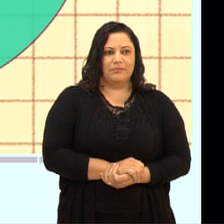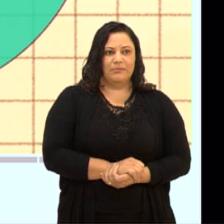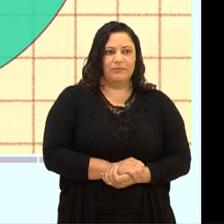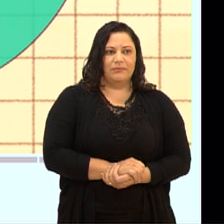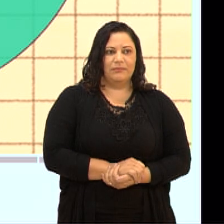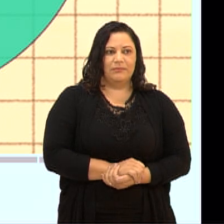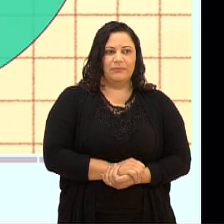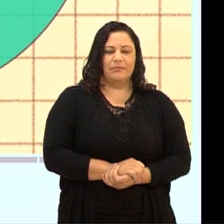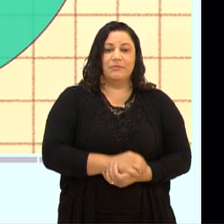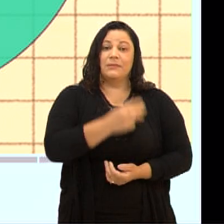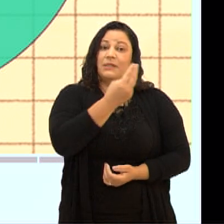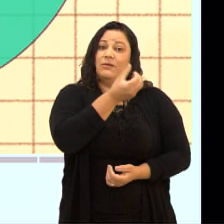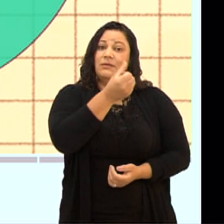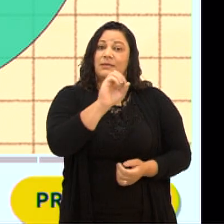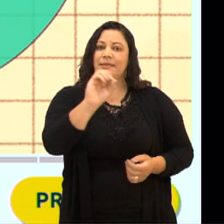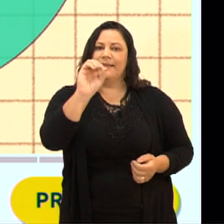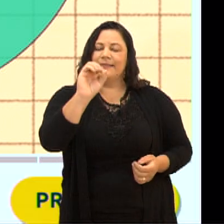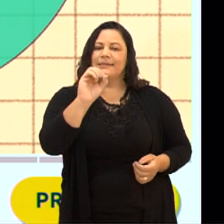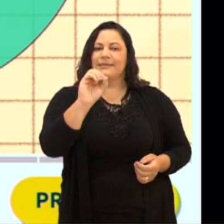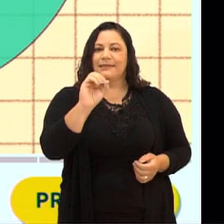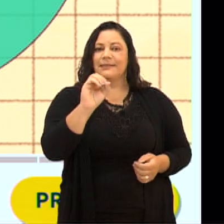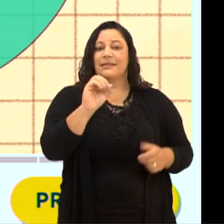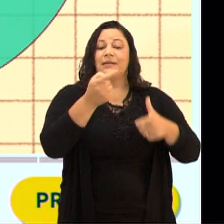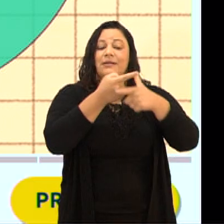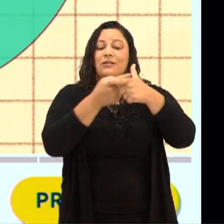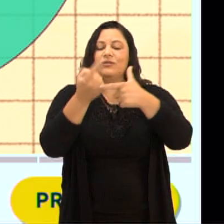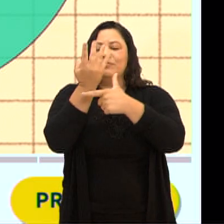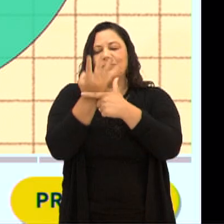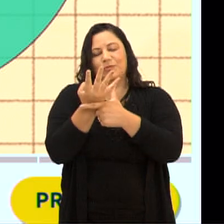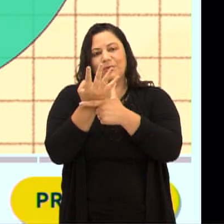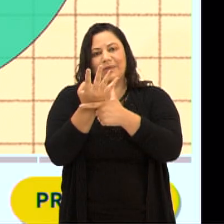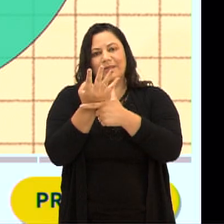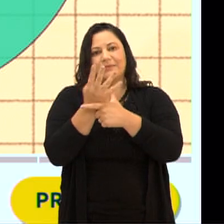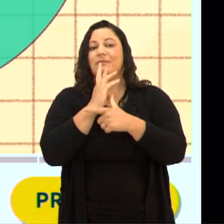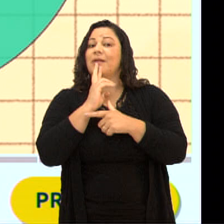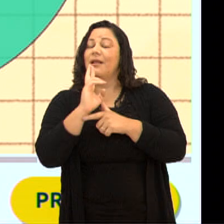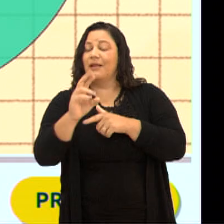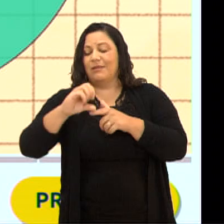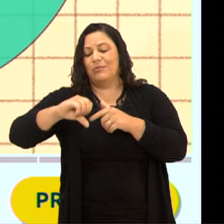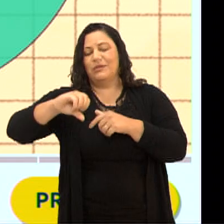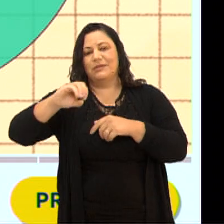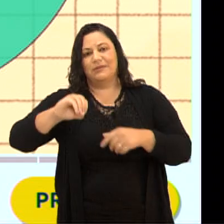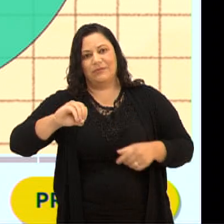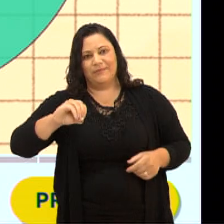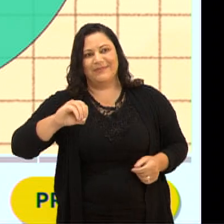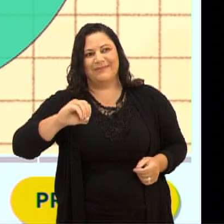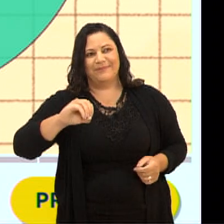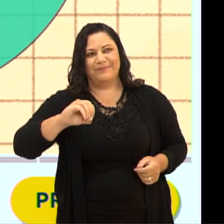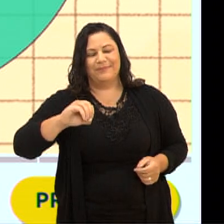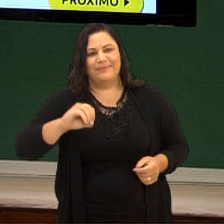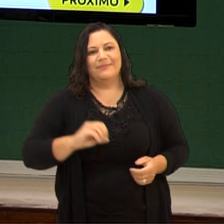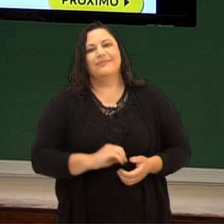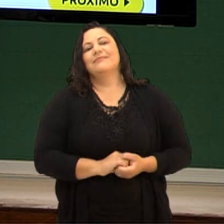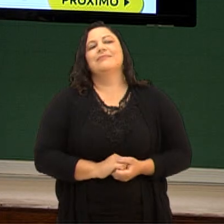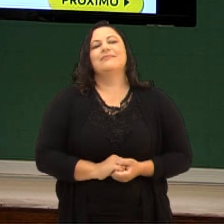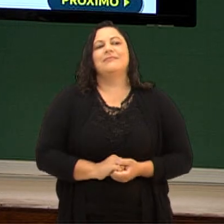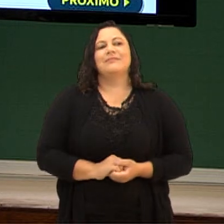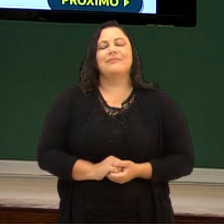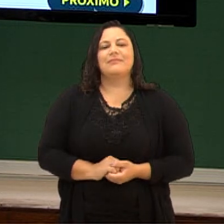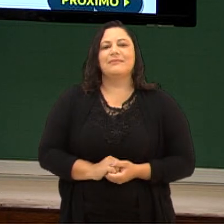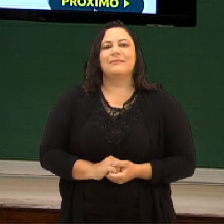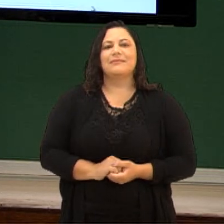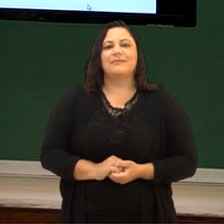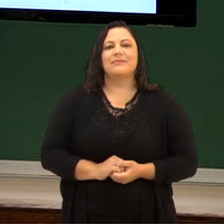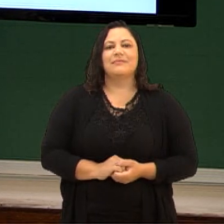Então, eu peguei o 360, dividi por 4, que eu tenho 90. Então, vamos lá para a nossa